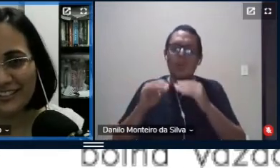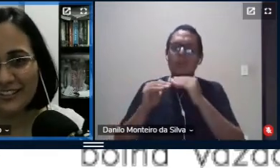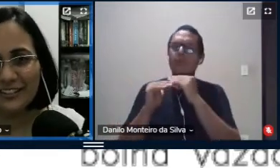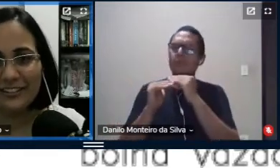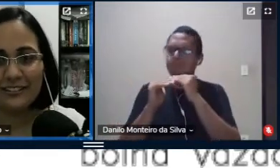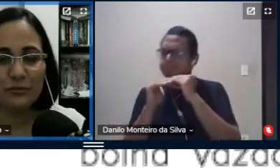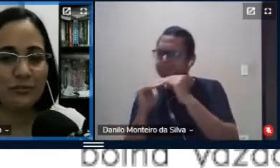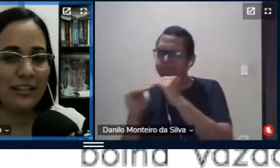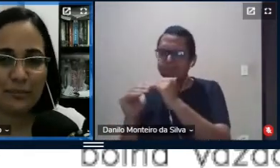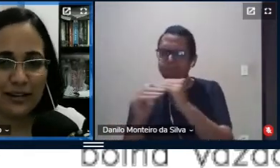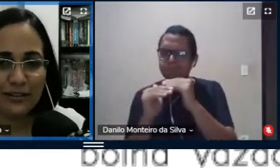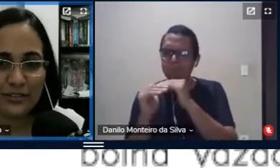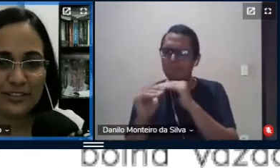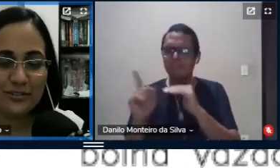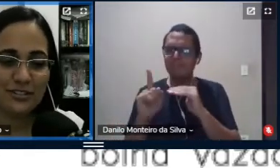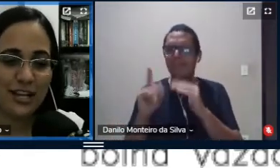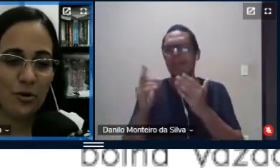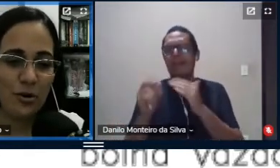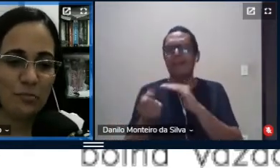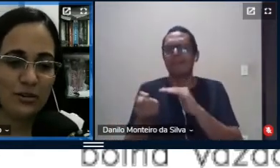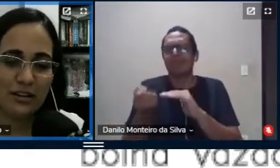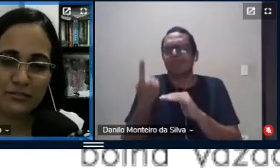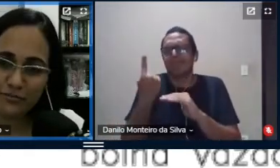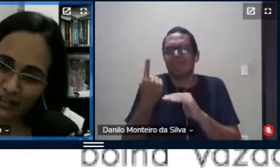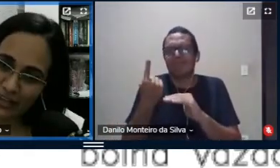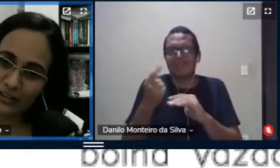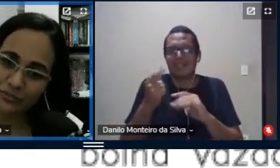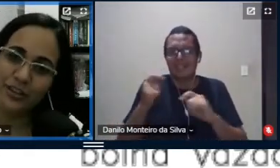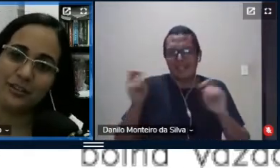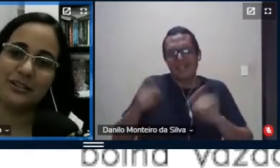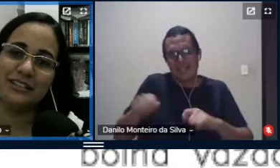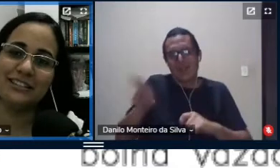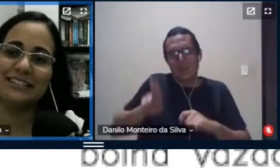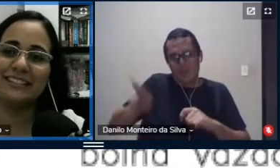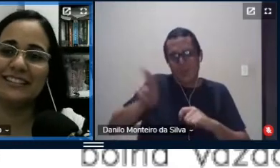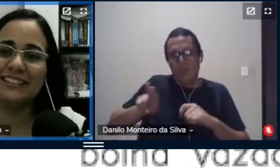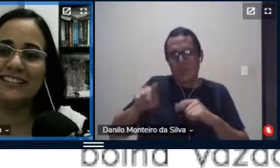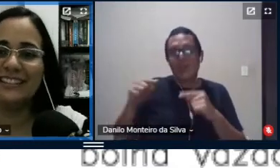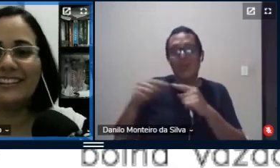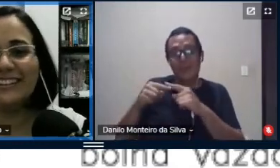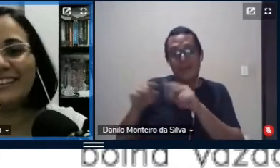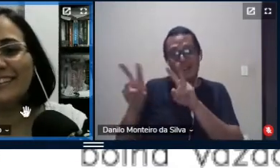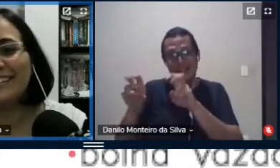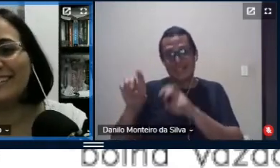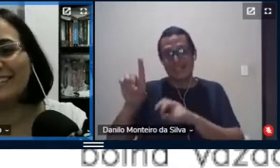certo? Não vai atrapalhar vocês usar a roupa, mas vai ficar aí feio.